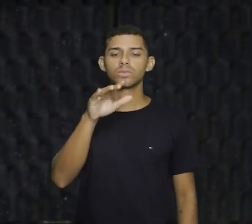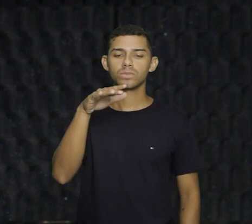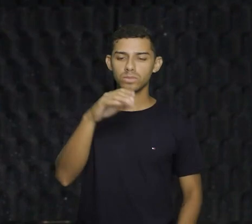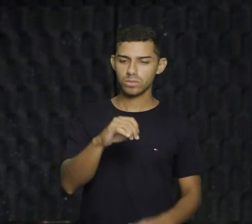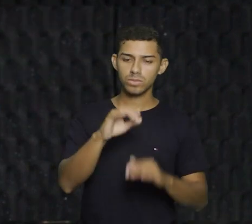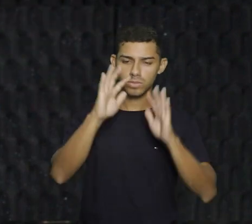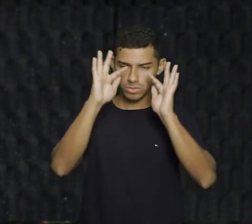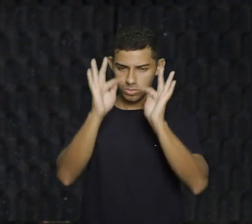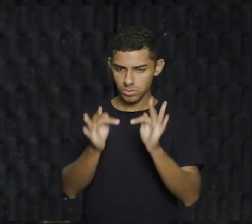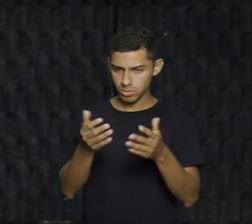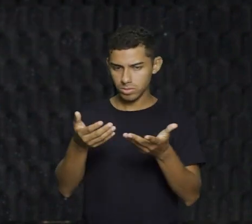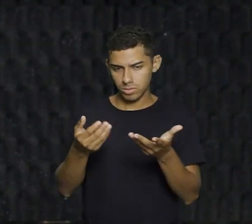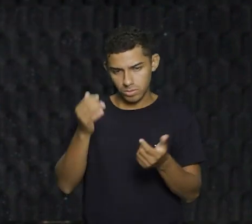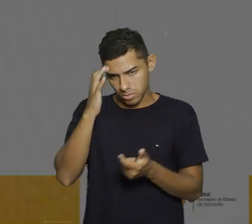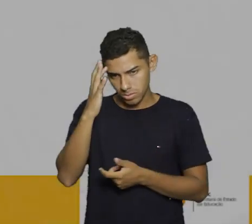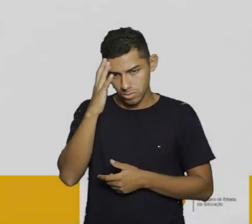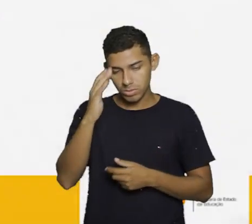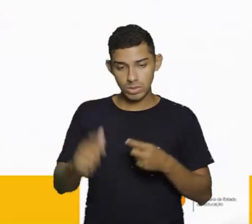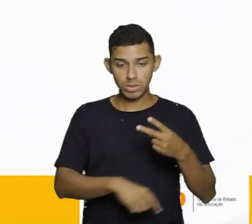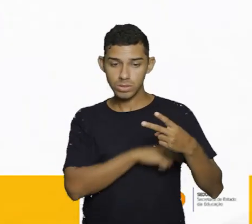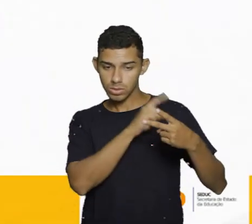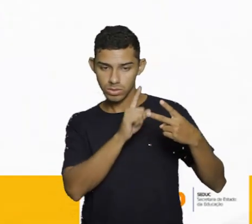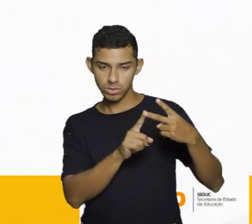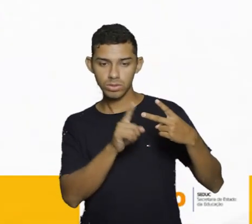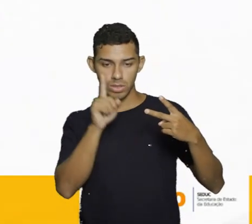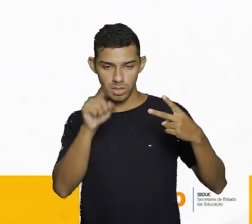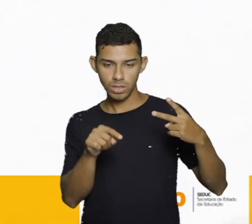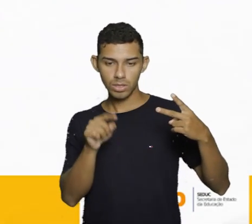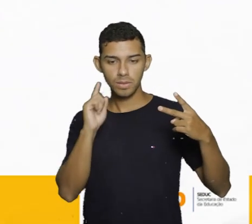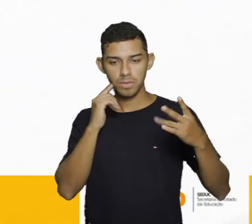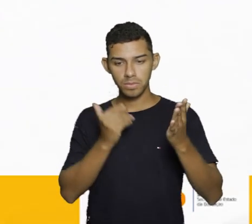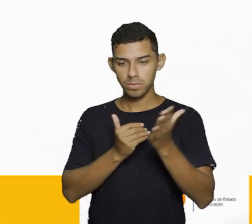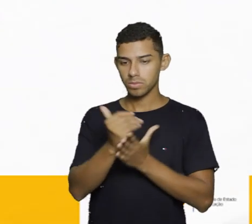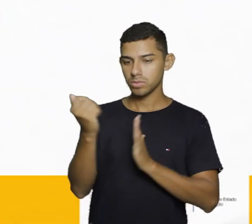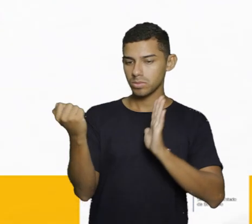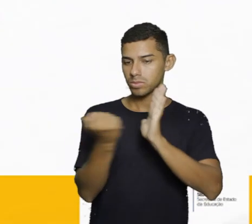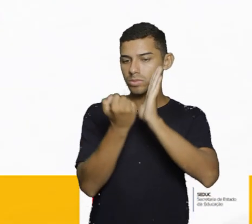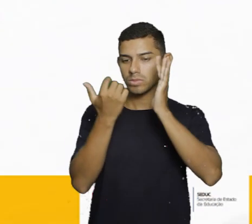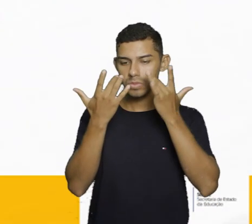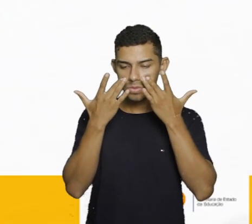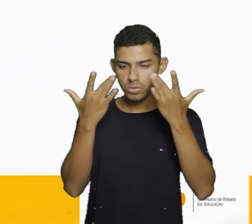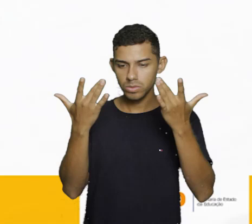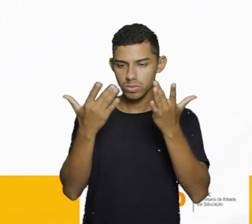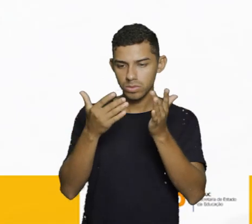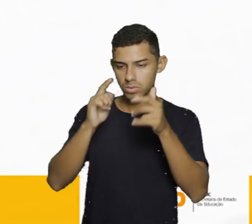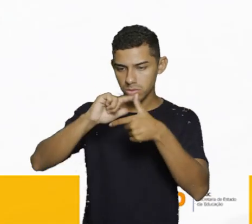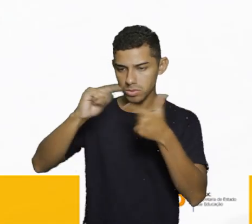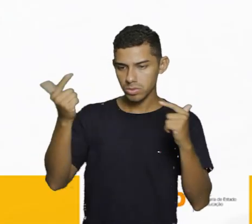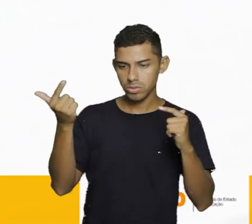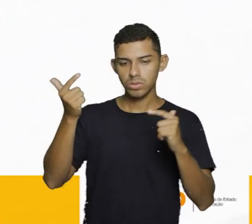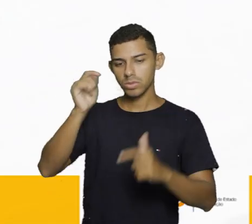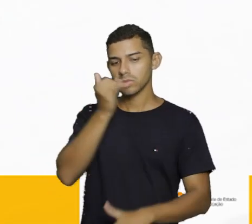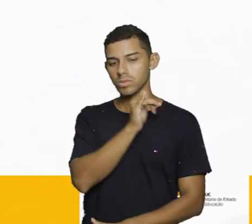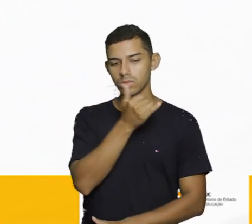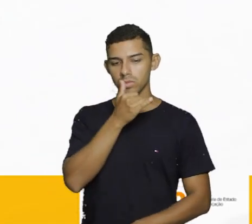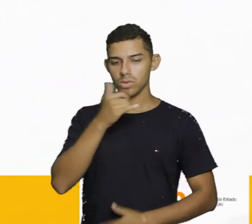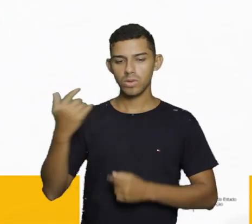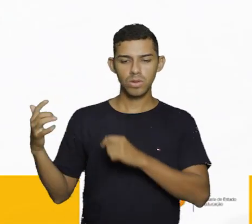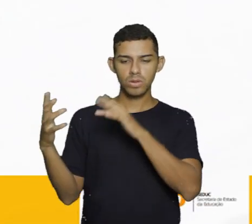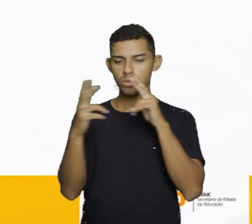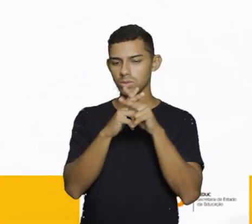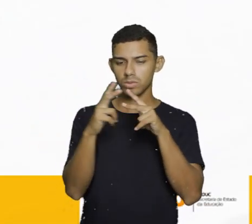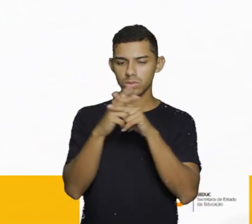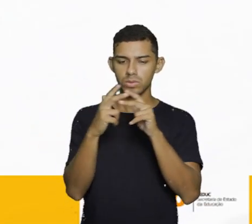também idealizada. 2. Essa obra marca o início da arte moderna na Itália ao retratar o conflito entre o homem